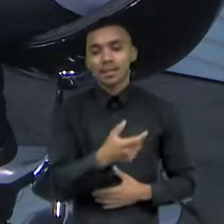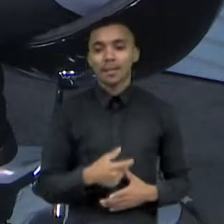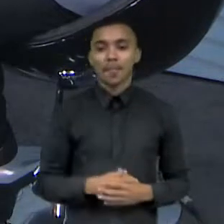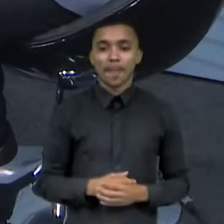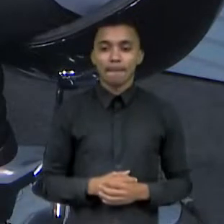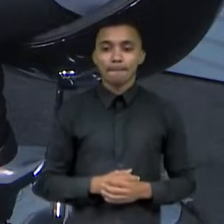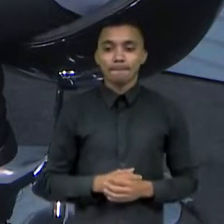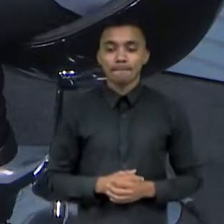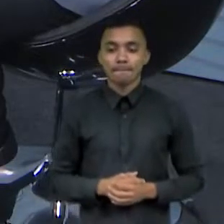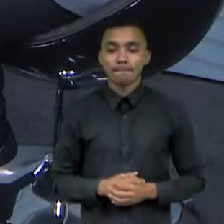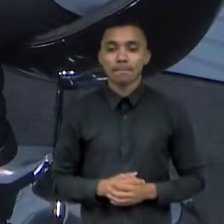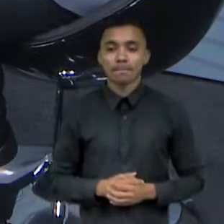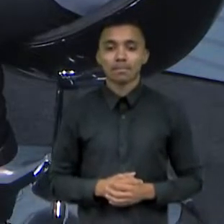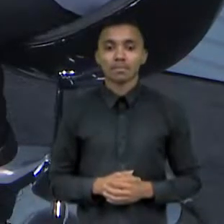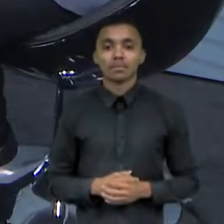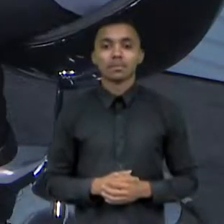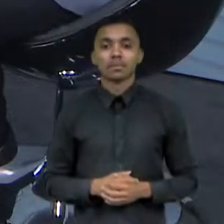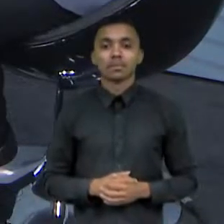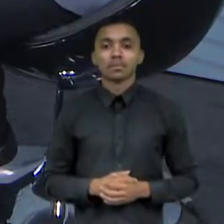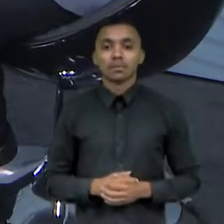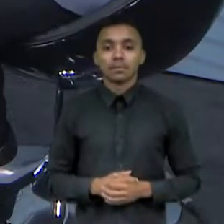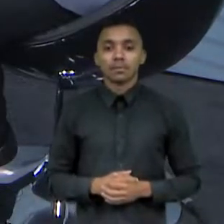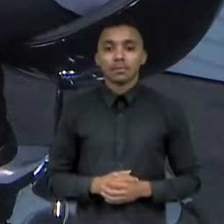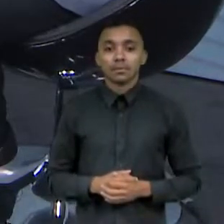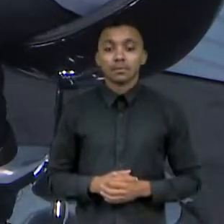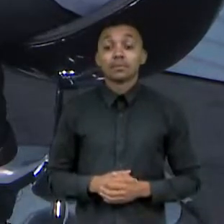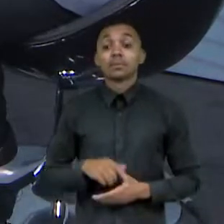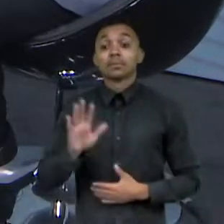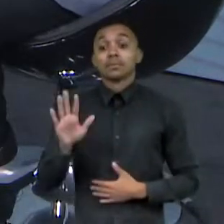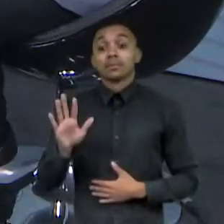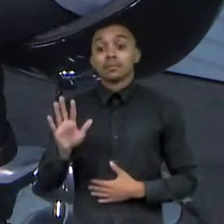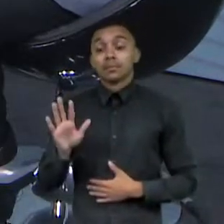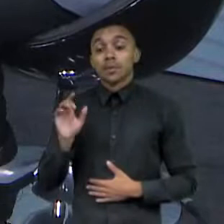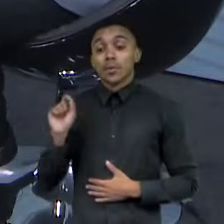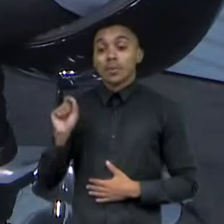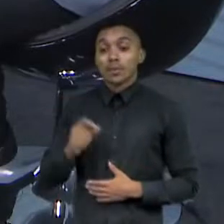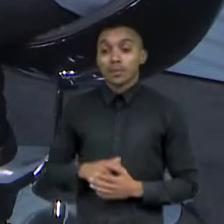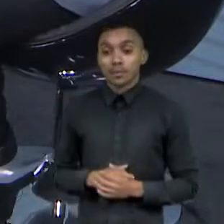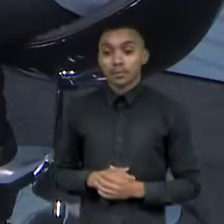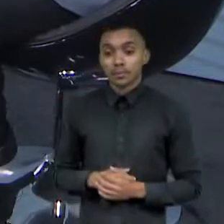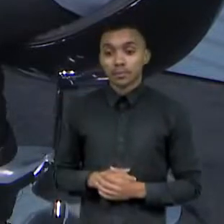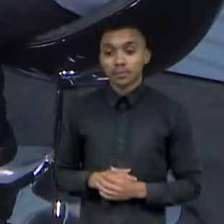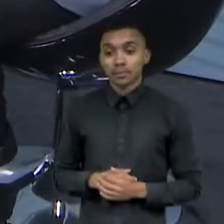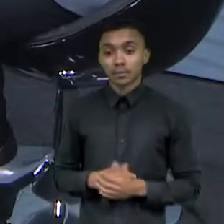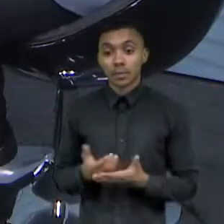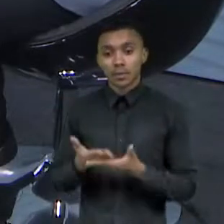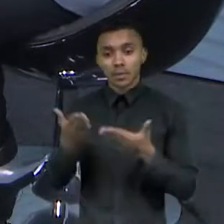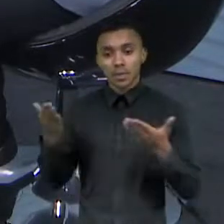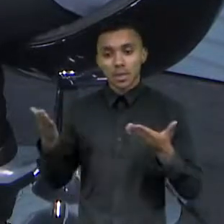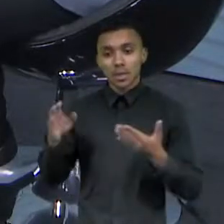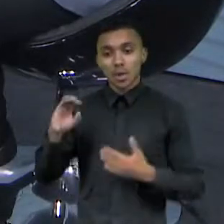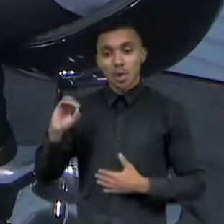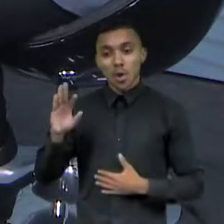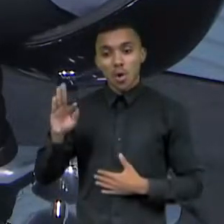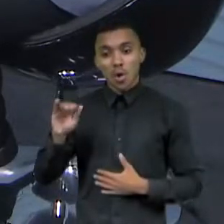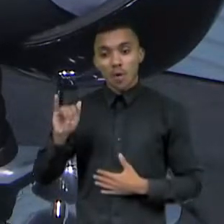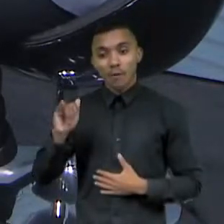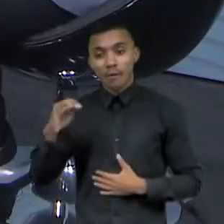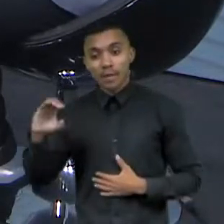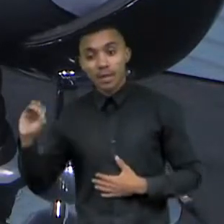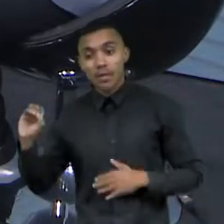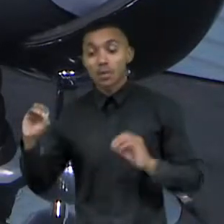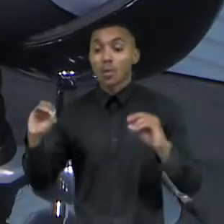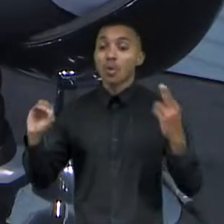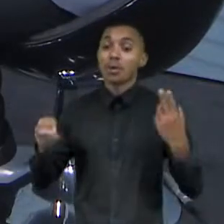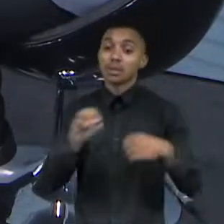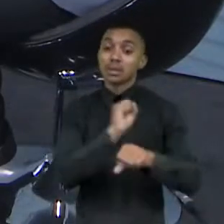Isso. Agora a segunda pergunta. E o Miguel, sim, aí eu queria dizer, vocês agem de ofício ou esperam ser provocados com demandas da comunidade?